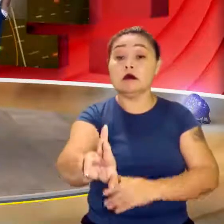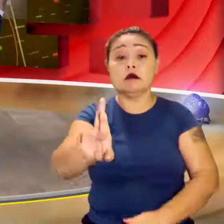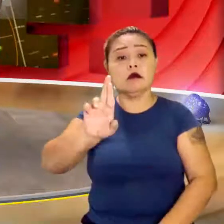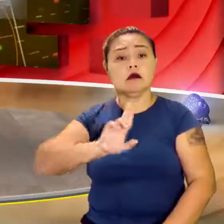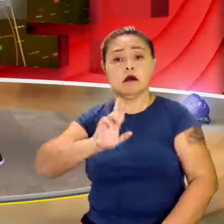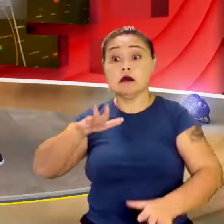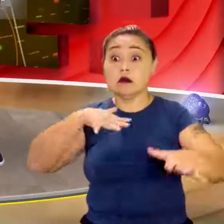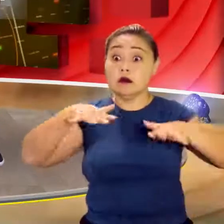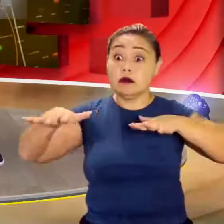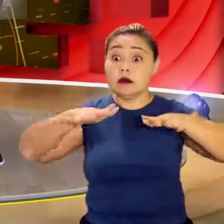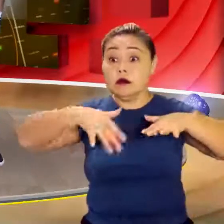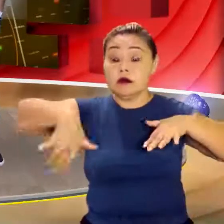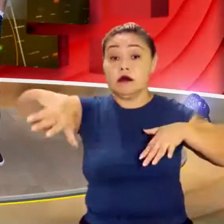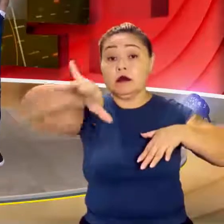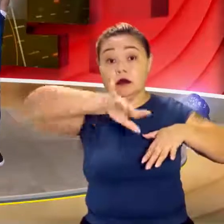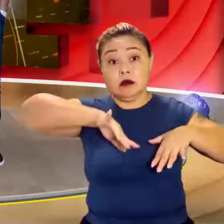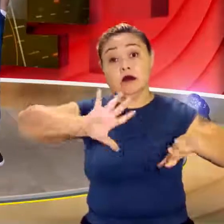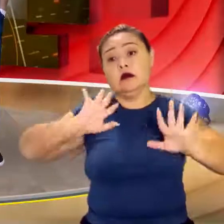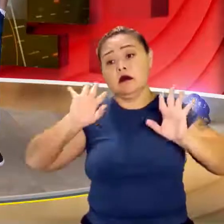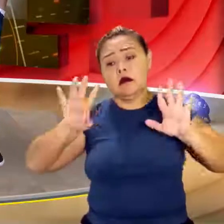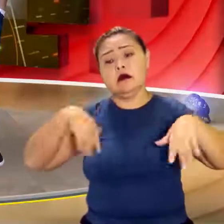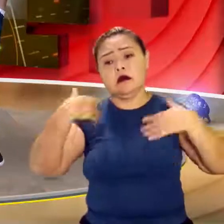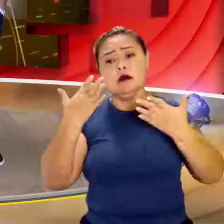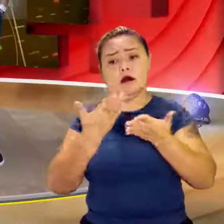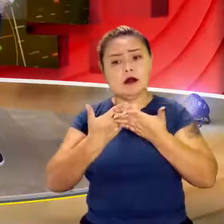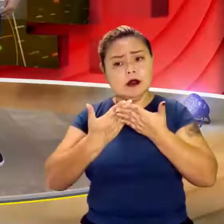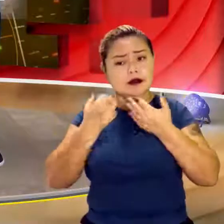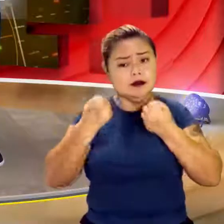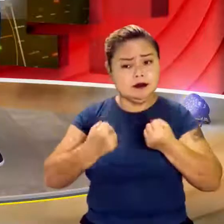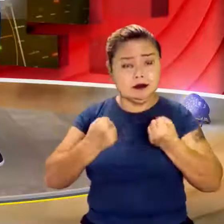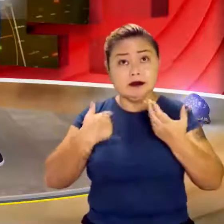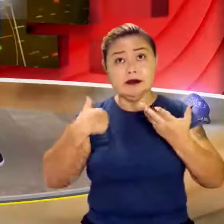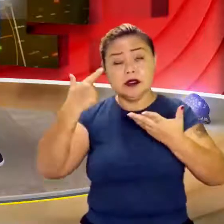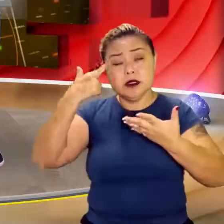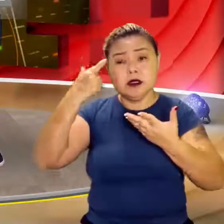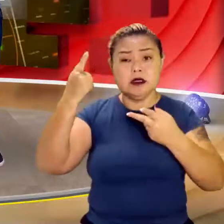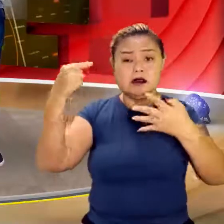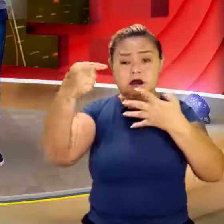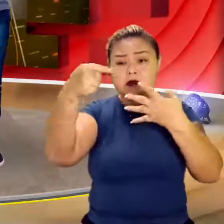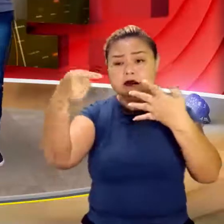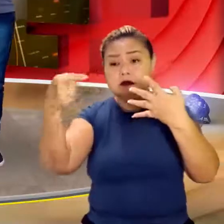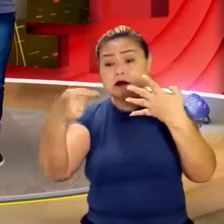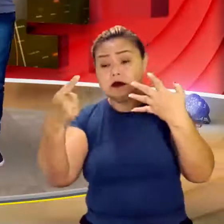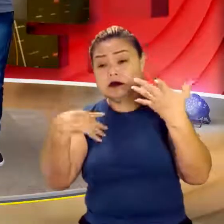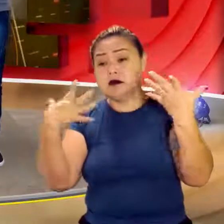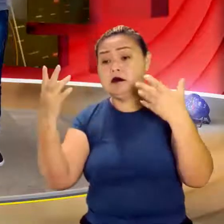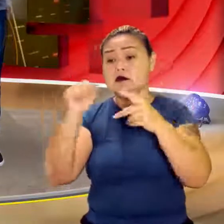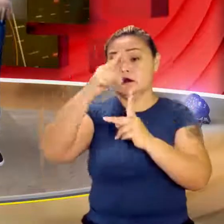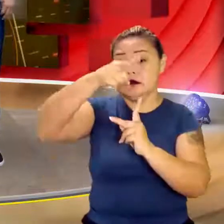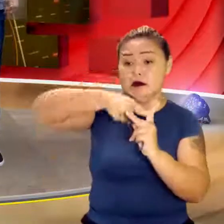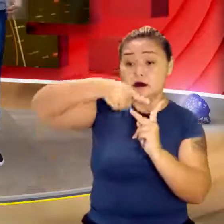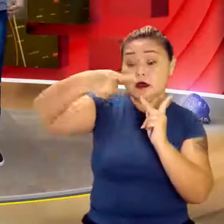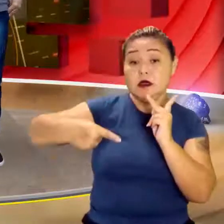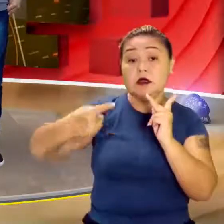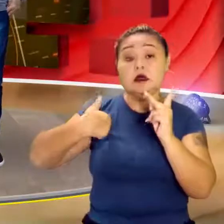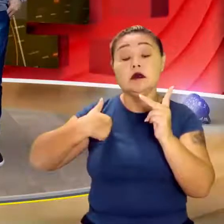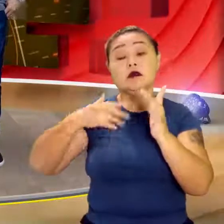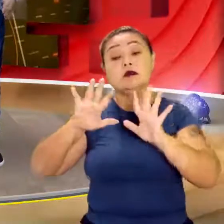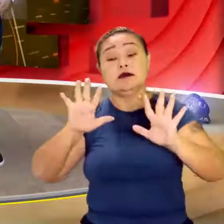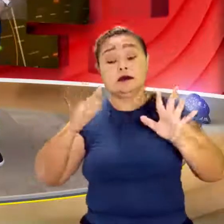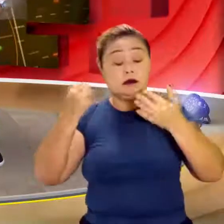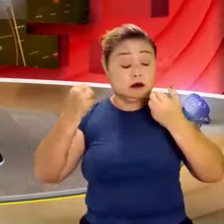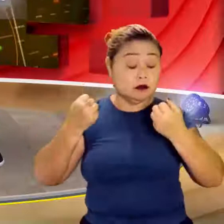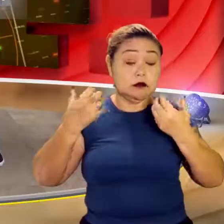uma mexida aí com a galera, porque essa aula é meio pesadinha, né, no sentido de propriedades, trabalhar radiação, então você fica assim